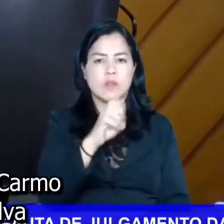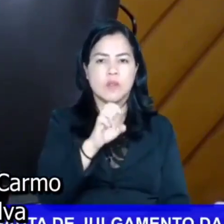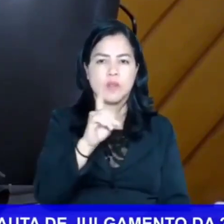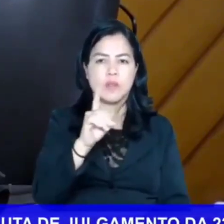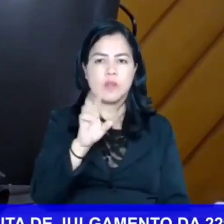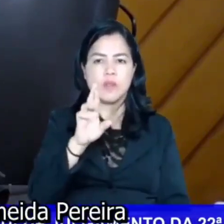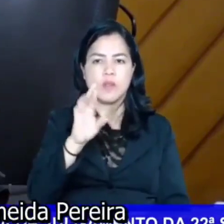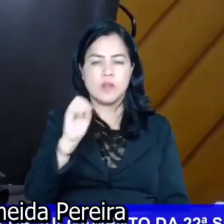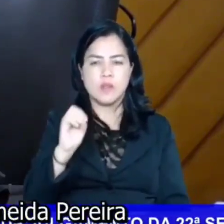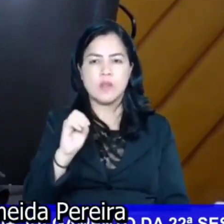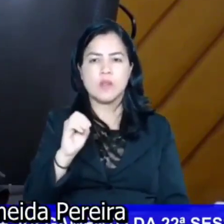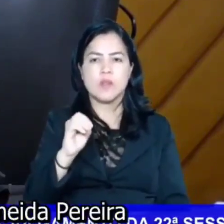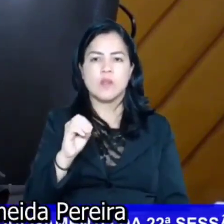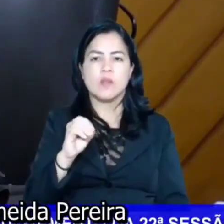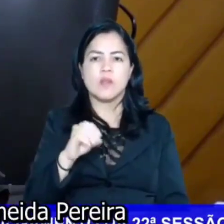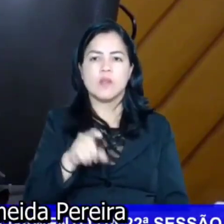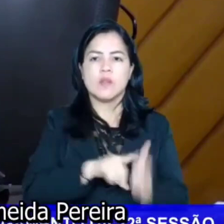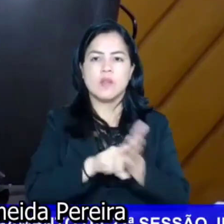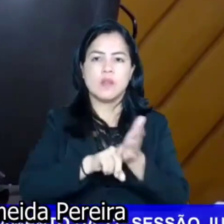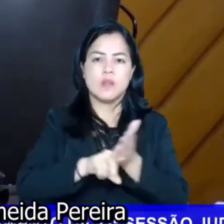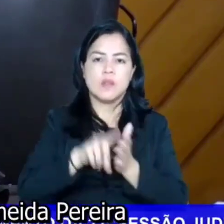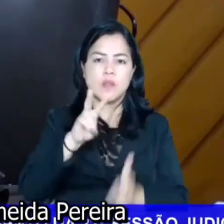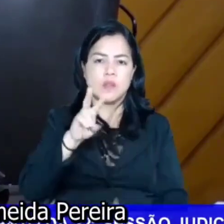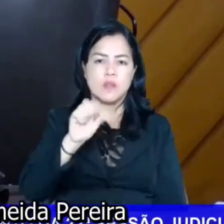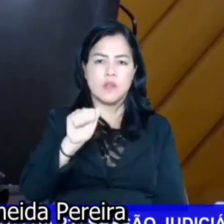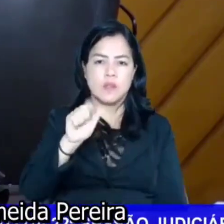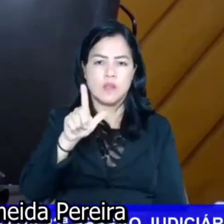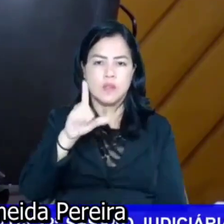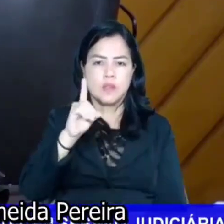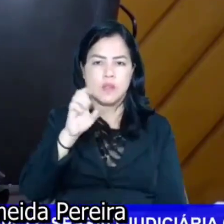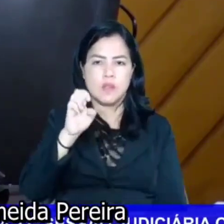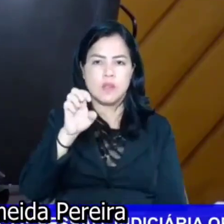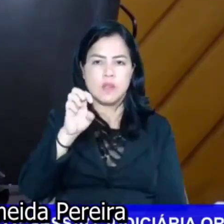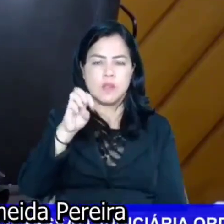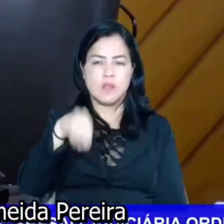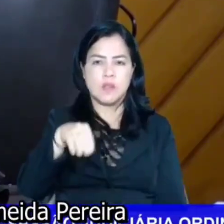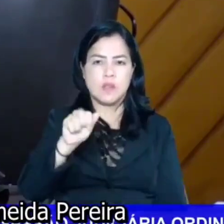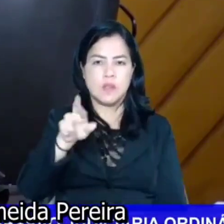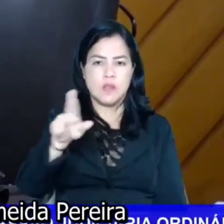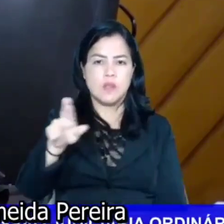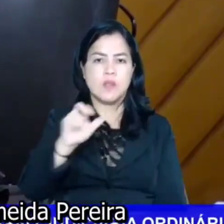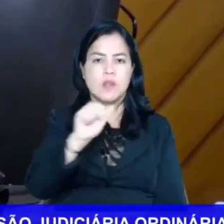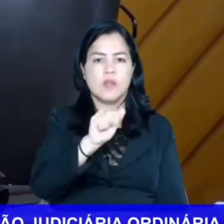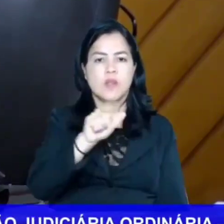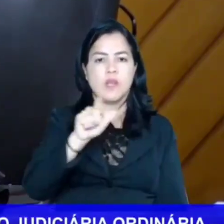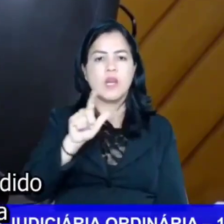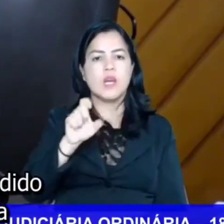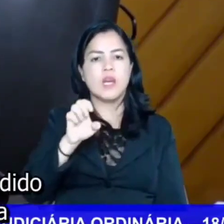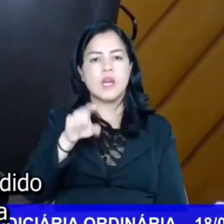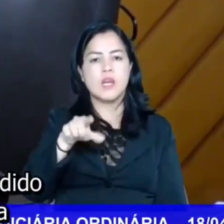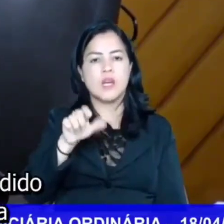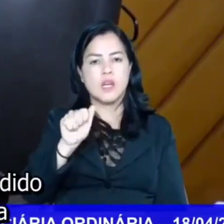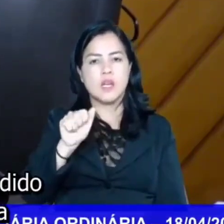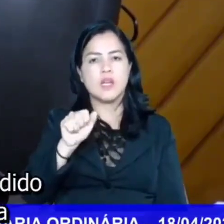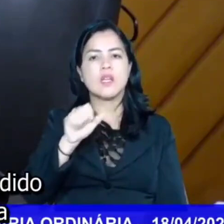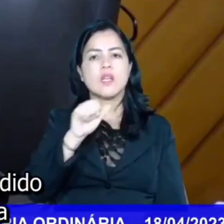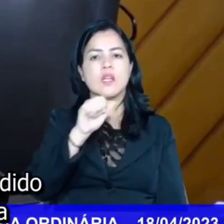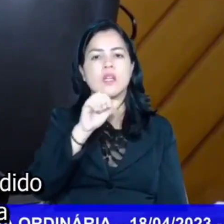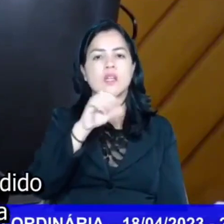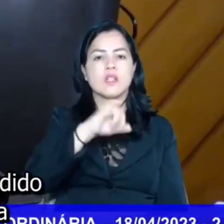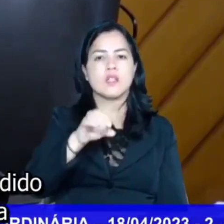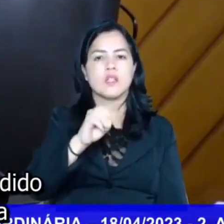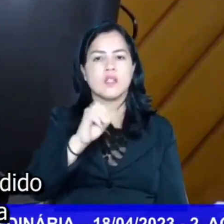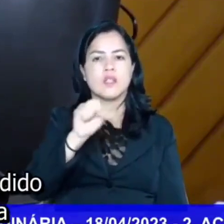Costa Silva, os investigados Valdemar Costa Neto, Alex de Almeida Pereira e José Carlos